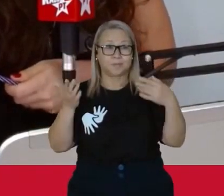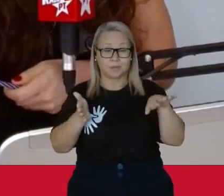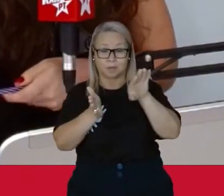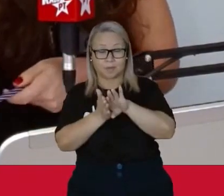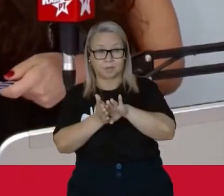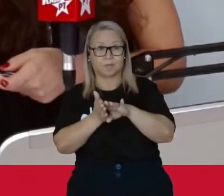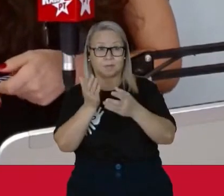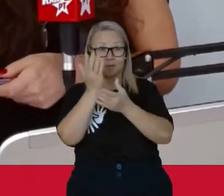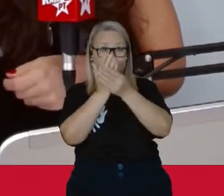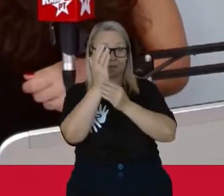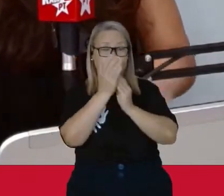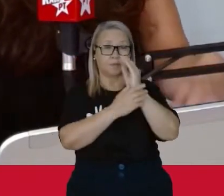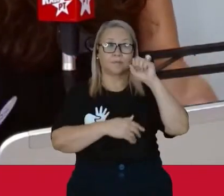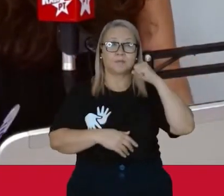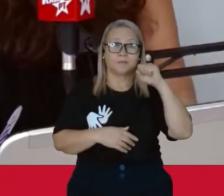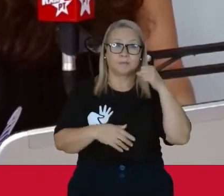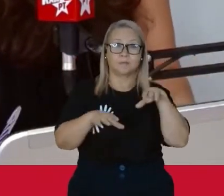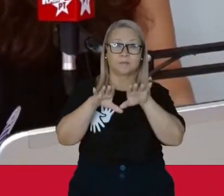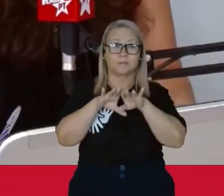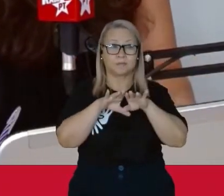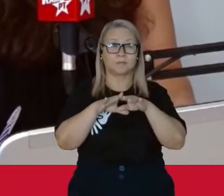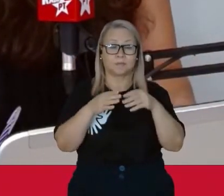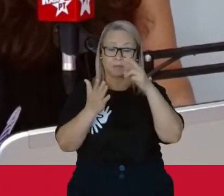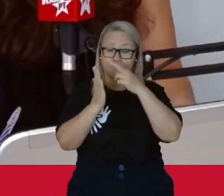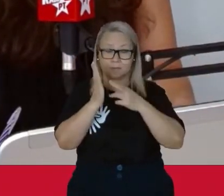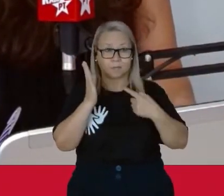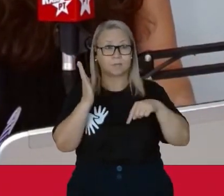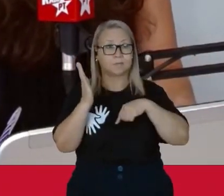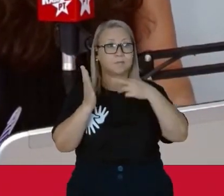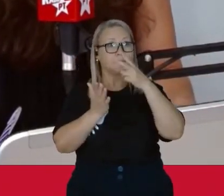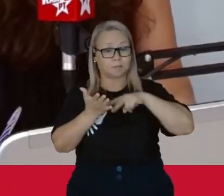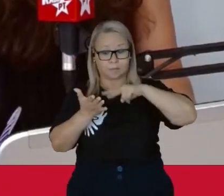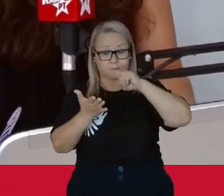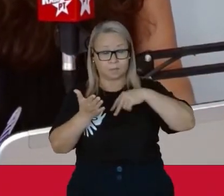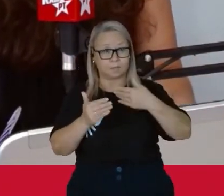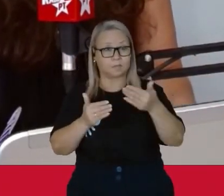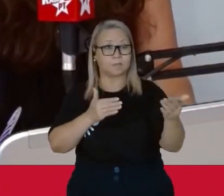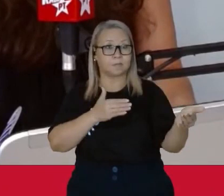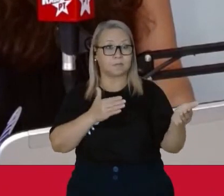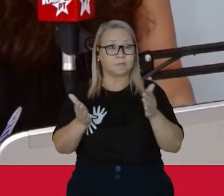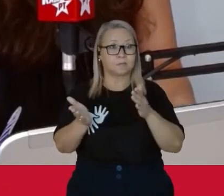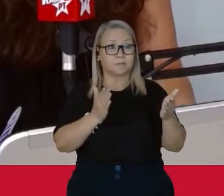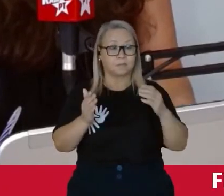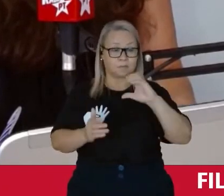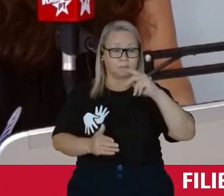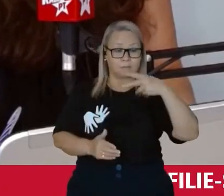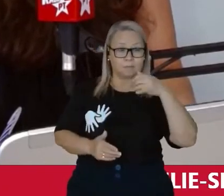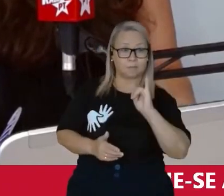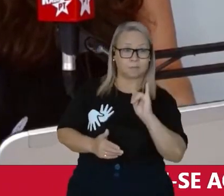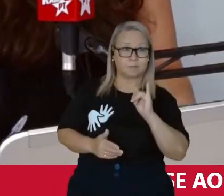dos senadores, que inclusive os senadores estavam lá com o relatório da gente lendo durante a CPI. E agora o resultado é